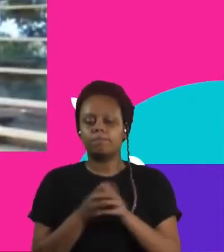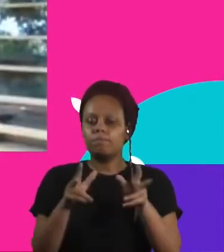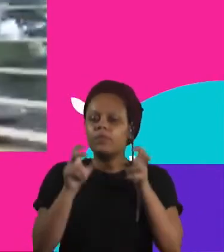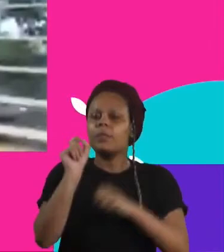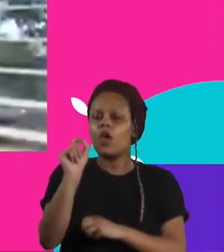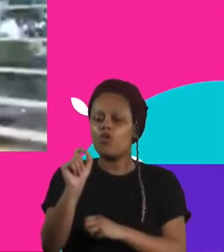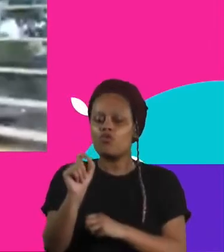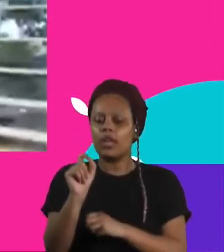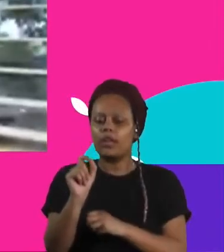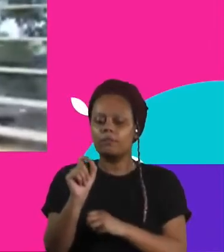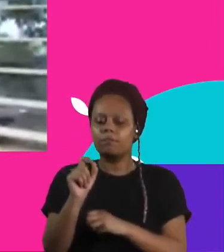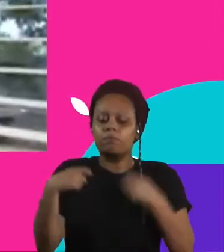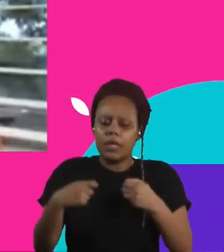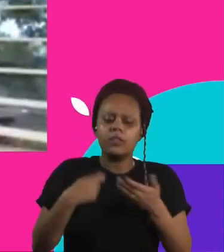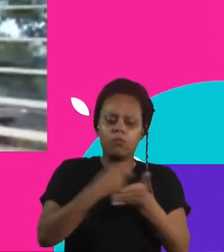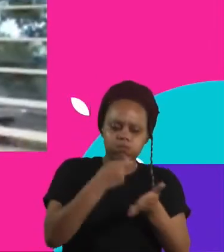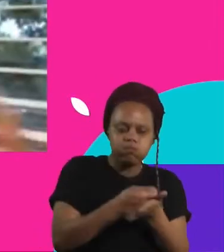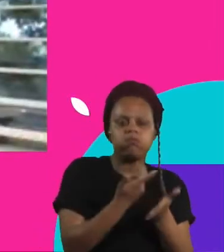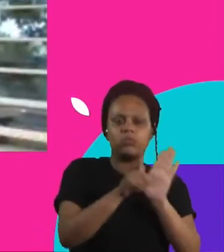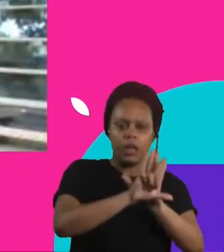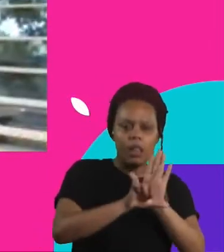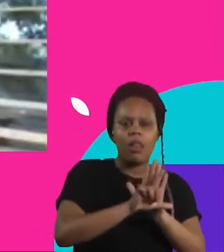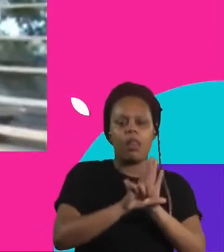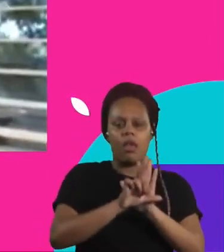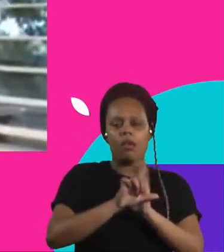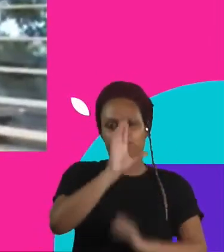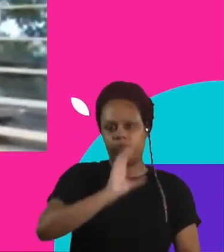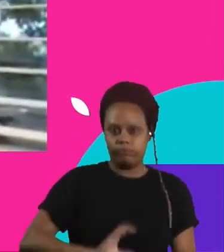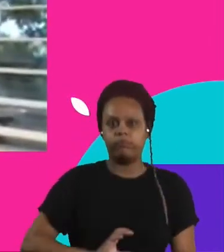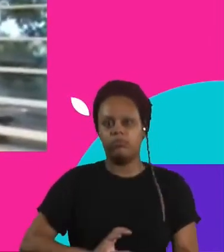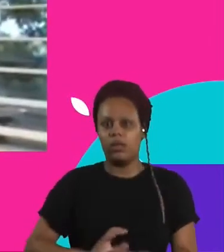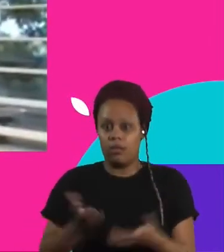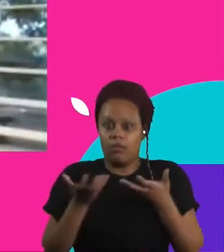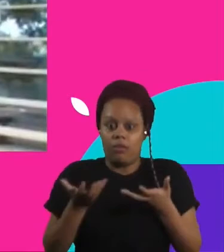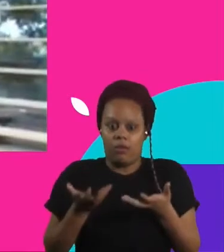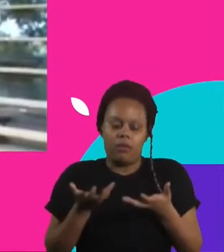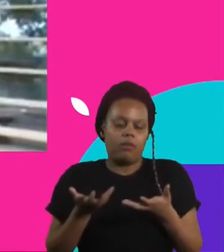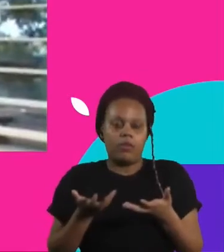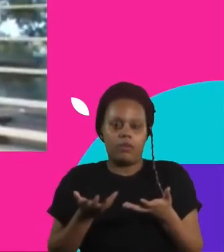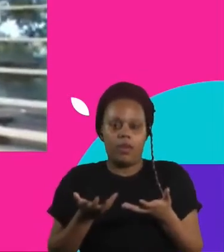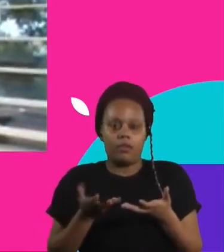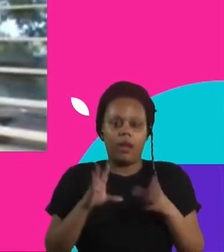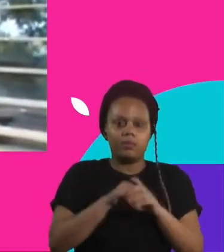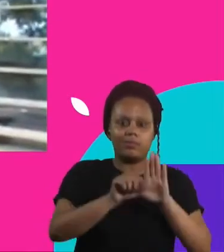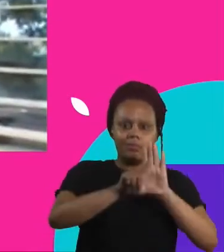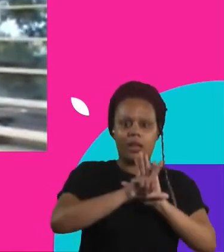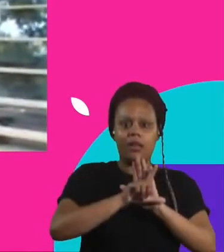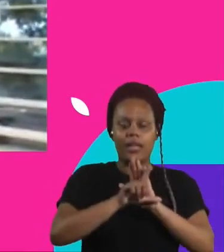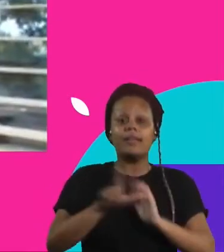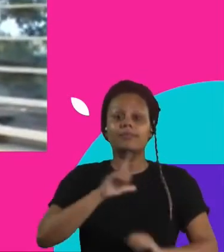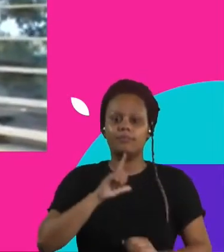cumprindo o que a lei manda, mas dando condição para o cidadão que quer estar dentro da lei poder ter o seu processo vencido e